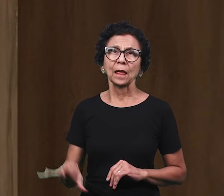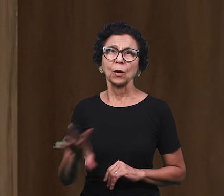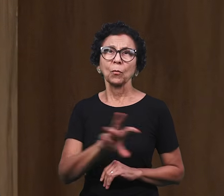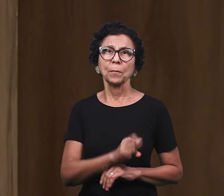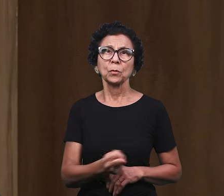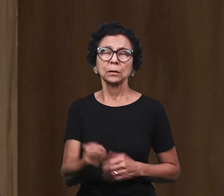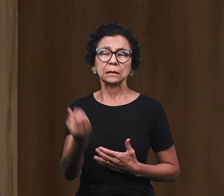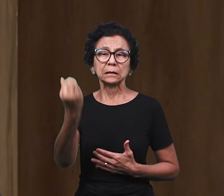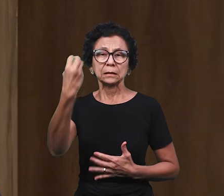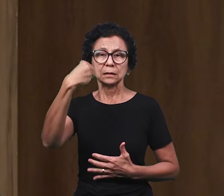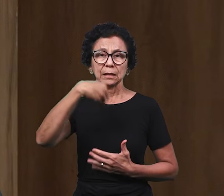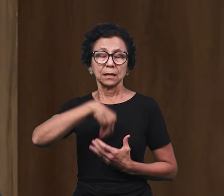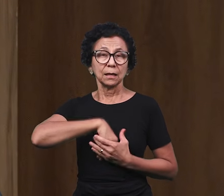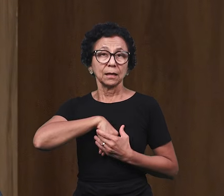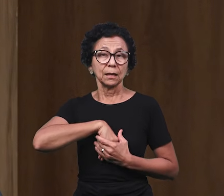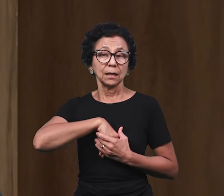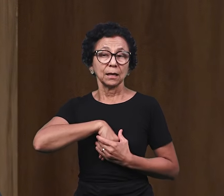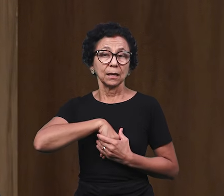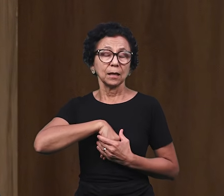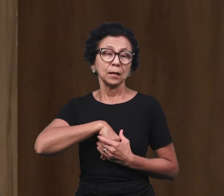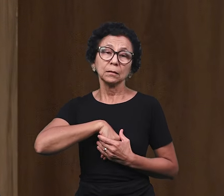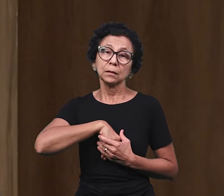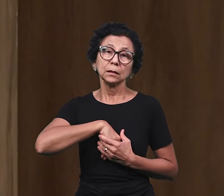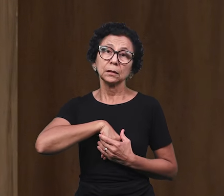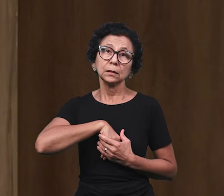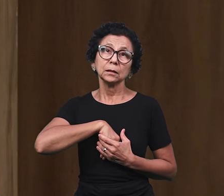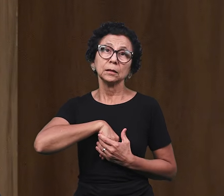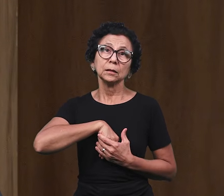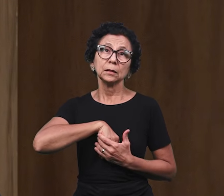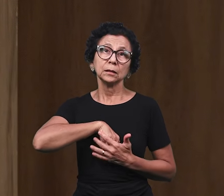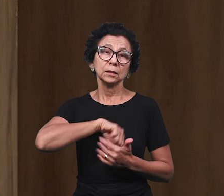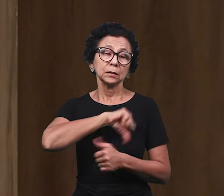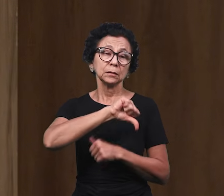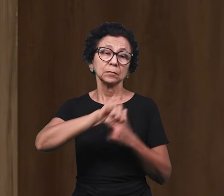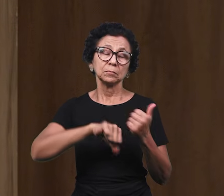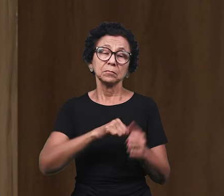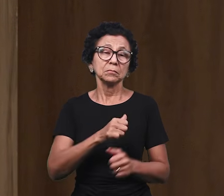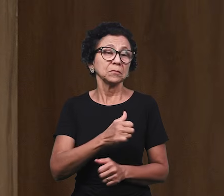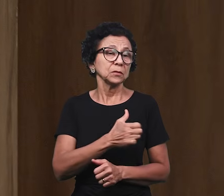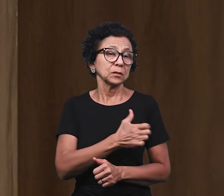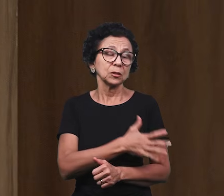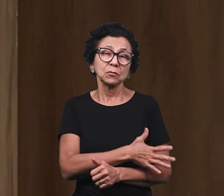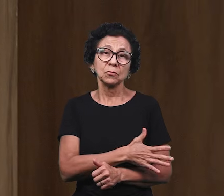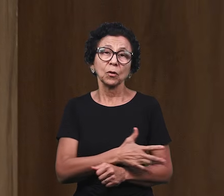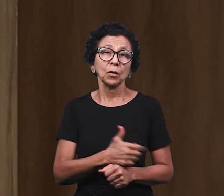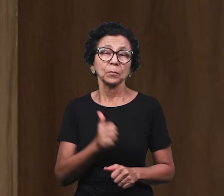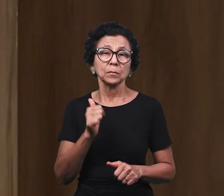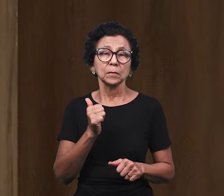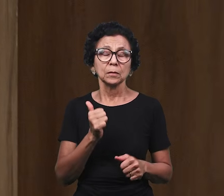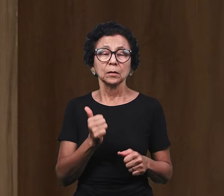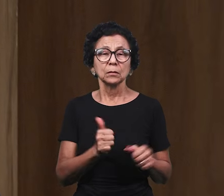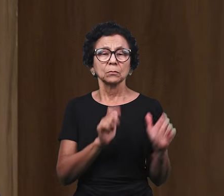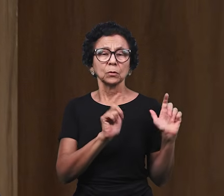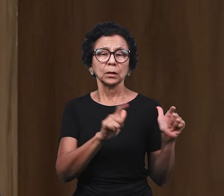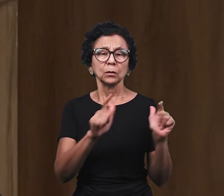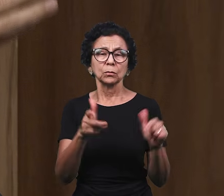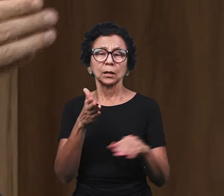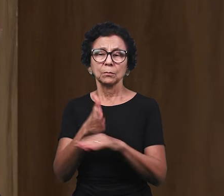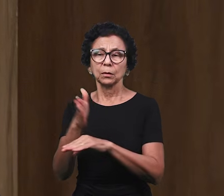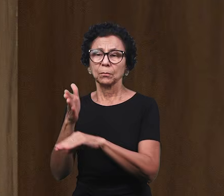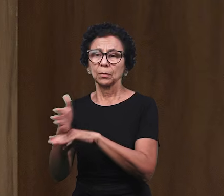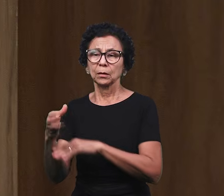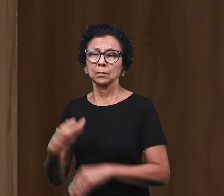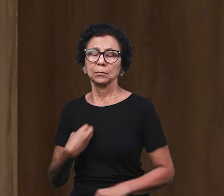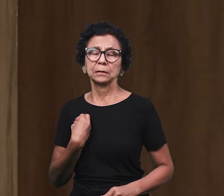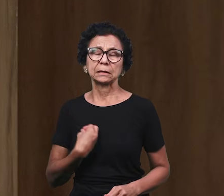vidas e que nos alcance, independe do lugar que você esteja. Né? Lá em Manaus, aqui nós